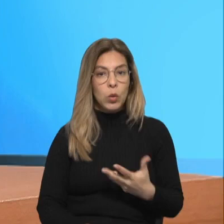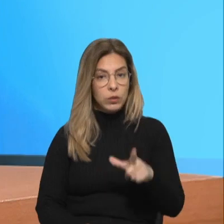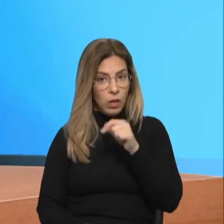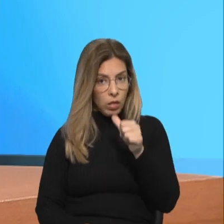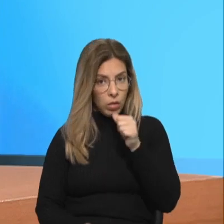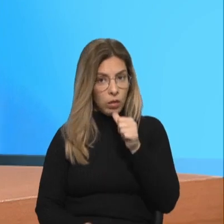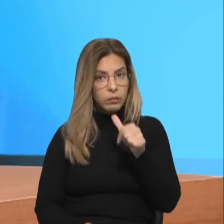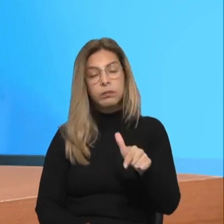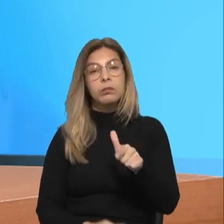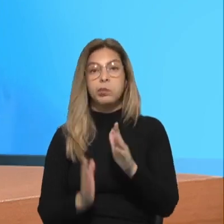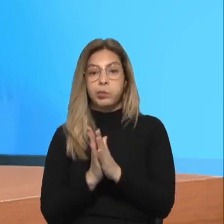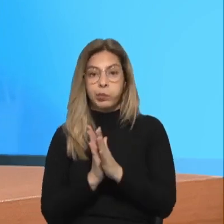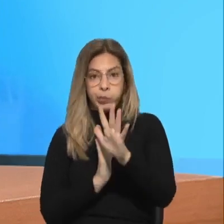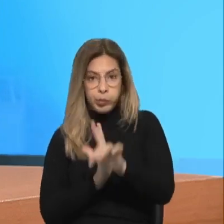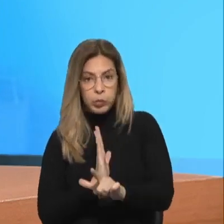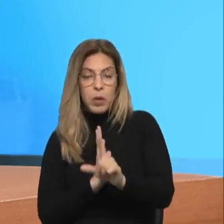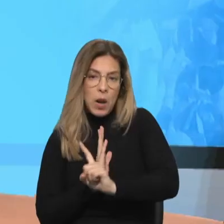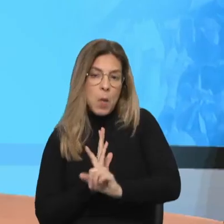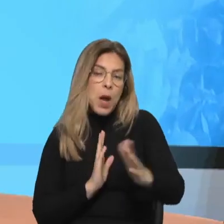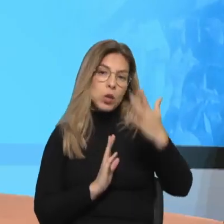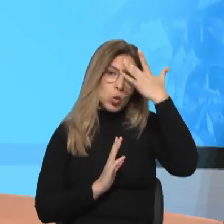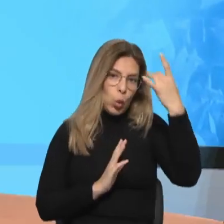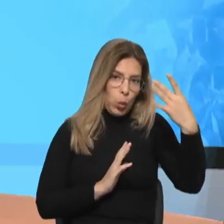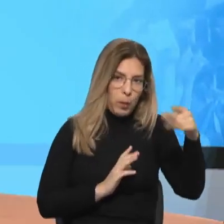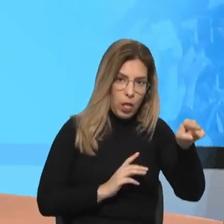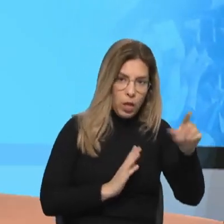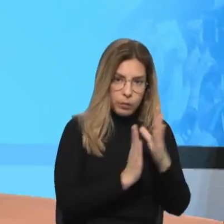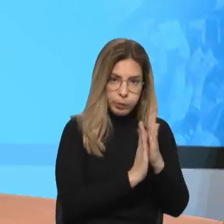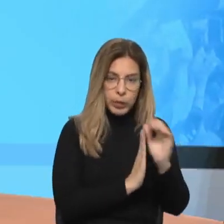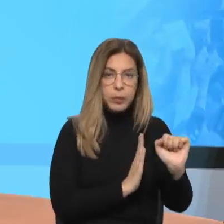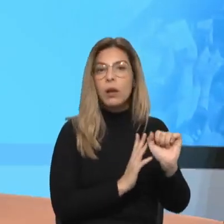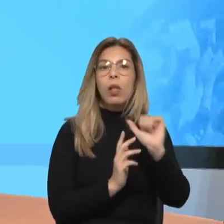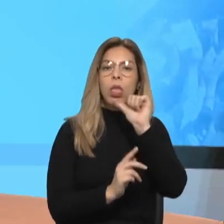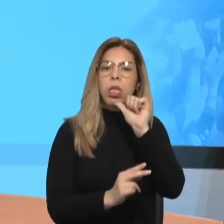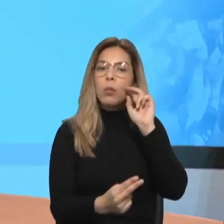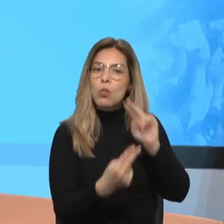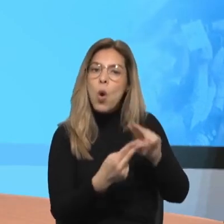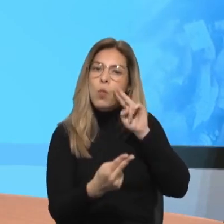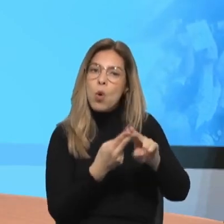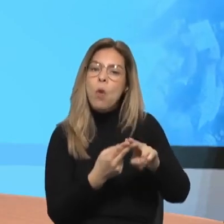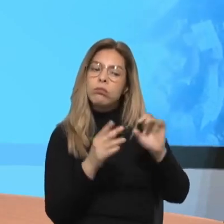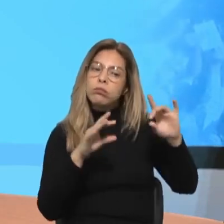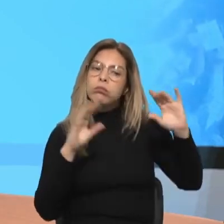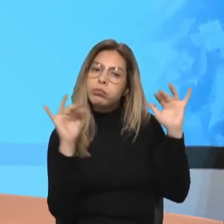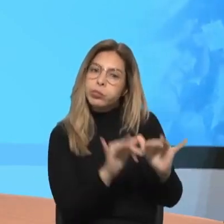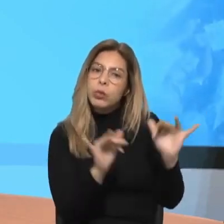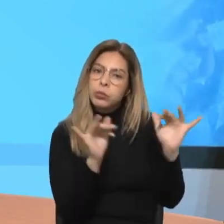não na Diocese de Lisboa, mas na Diocese de Setúbal, é a realização de encontros em diferentes regiões da